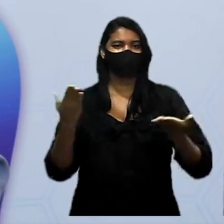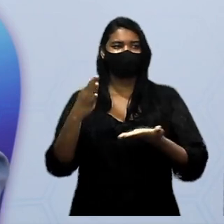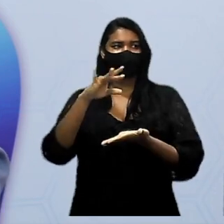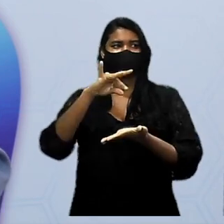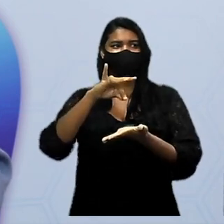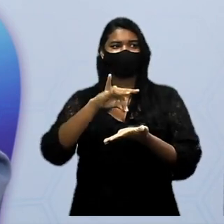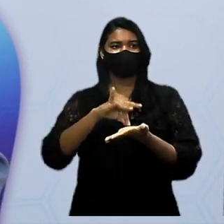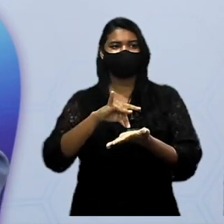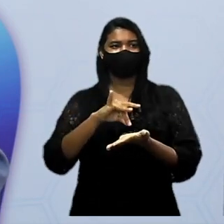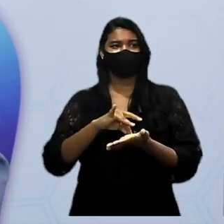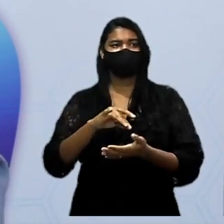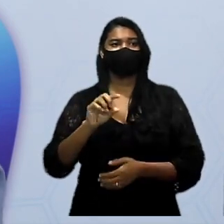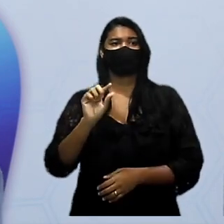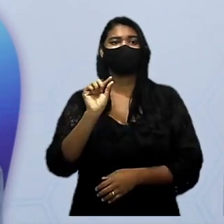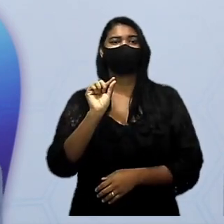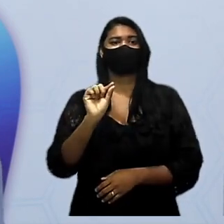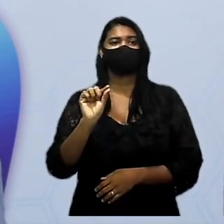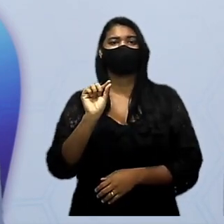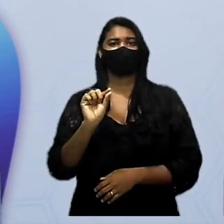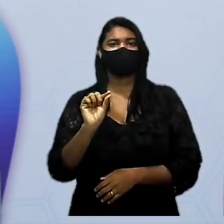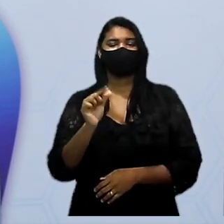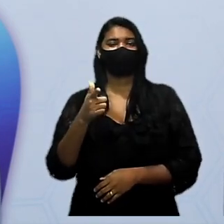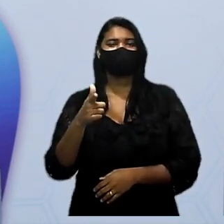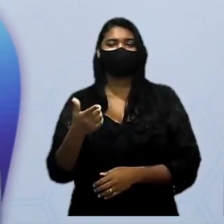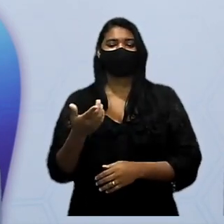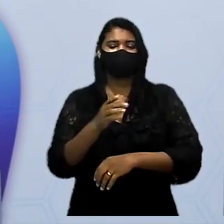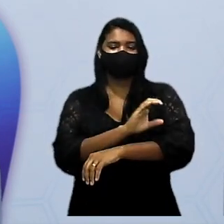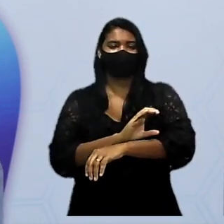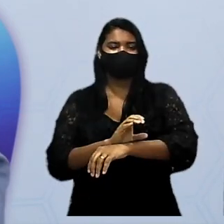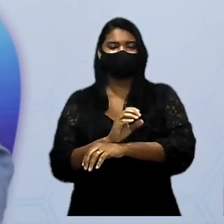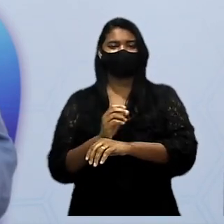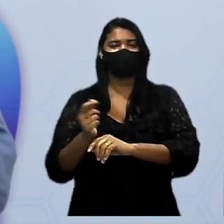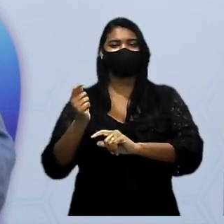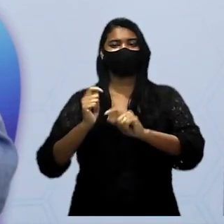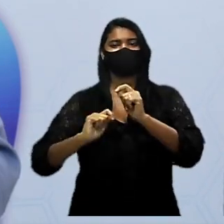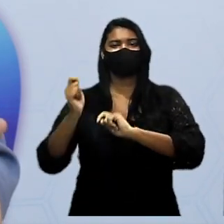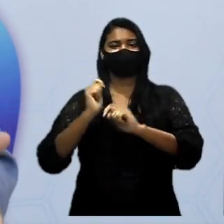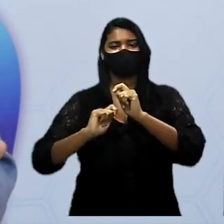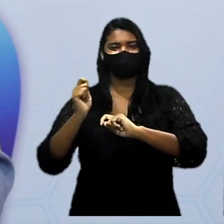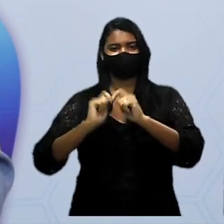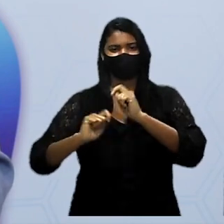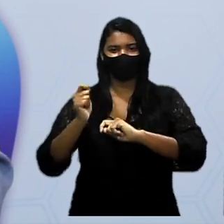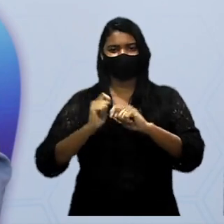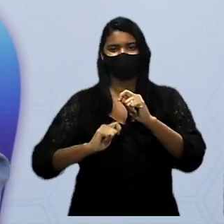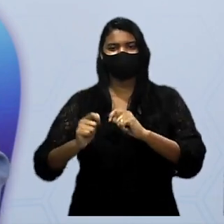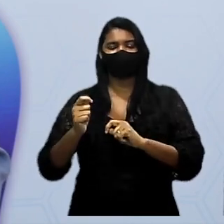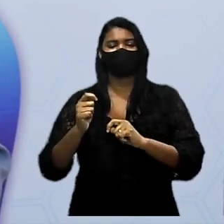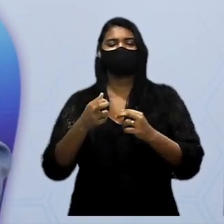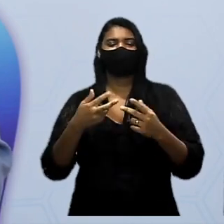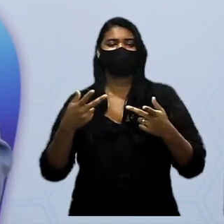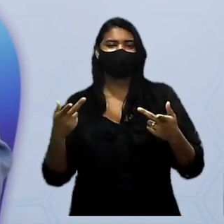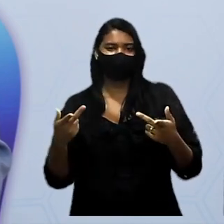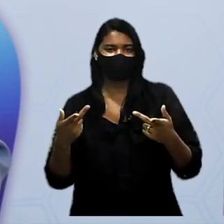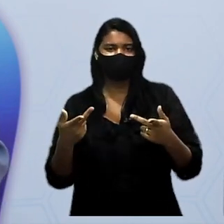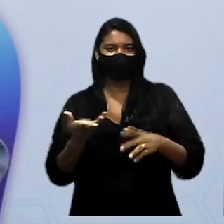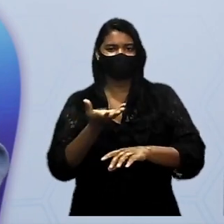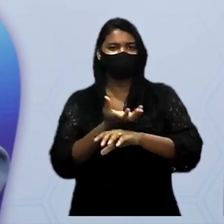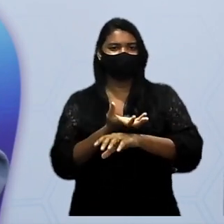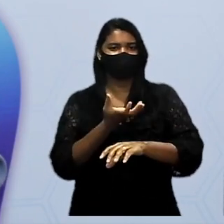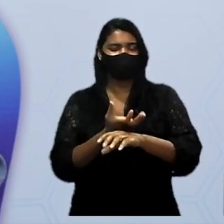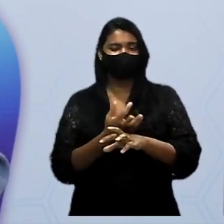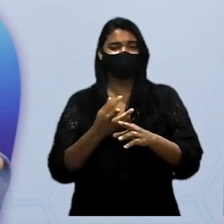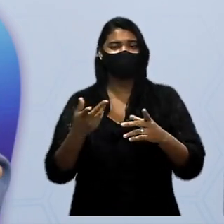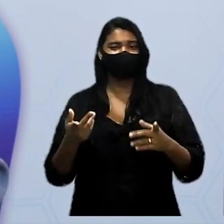verdade, para quem não só é do curso de administração, mas de todas as outras áreas, esse é um